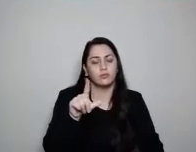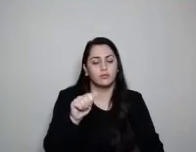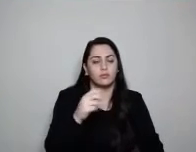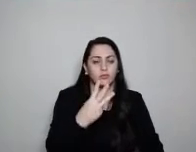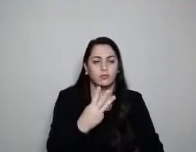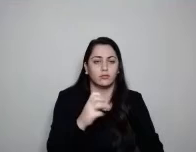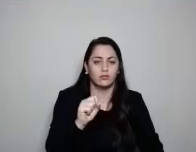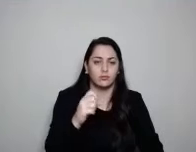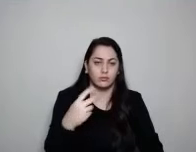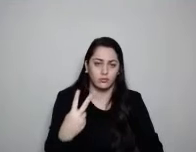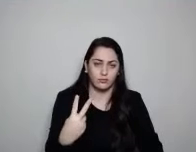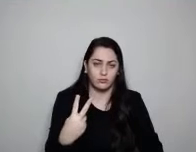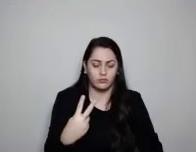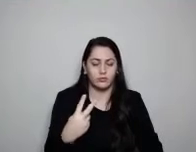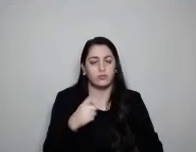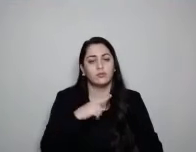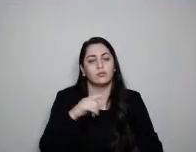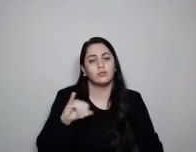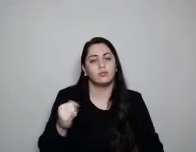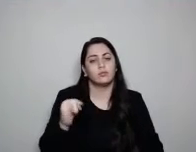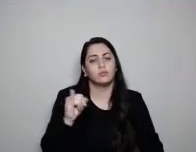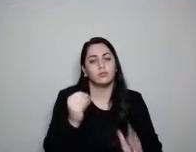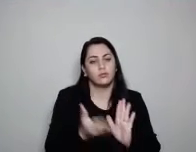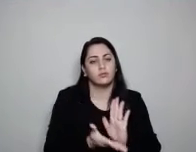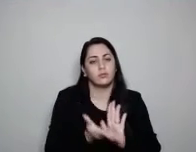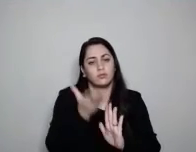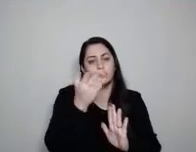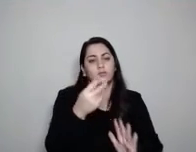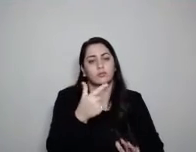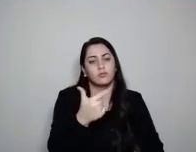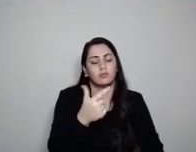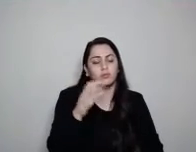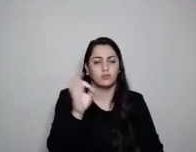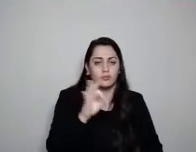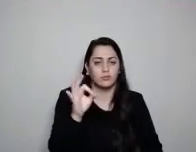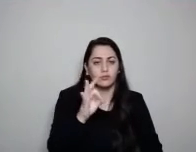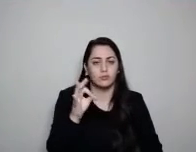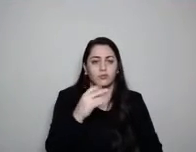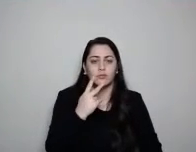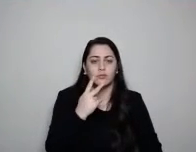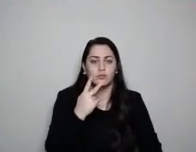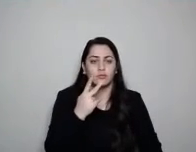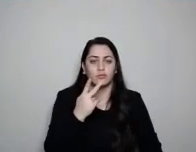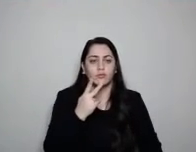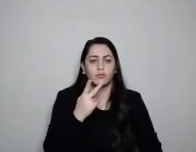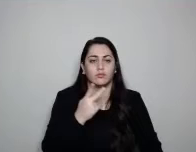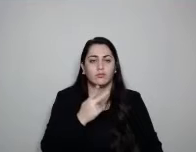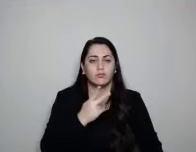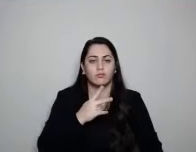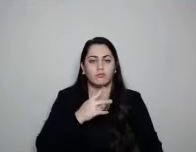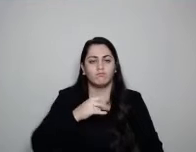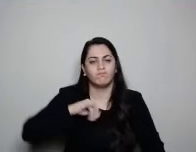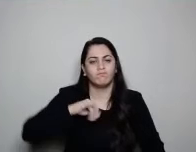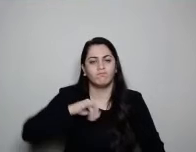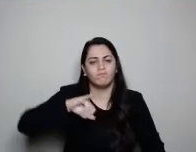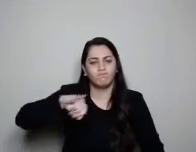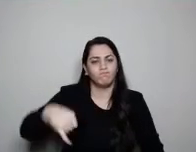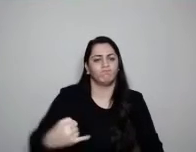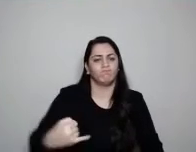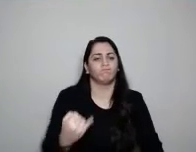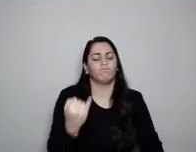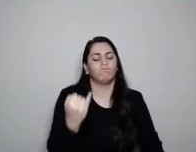juros superior a 12% não significa necessariamente que existam juros abusivos. Então, a súmula